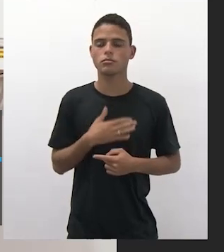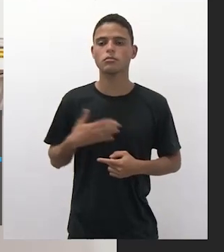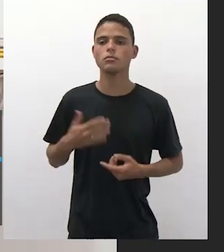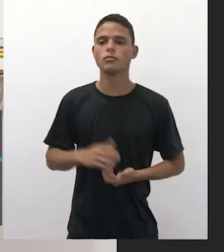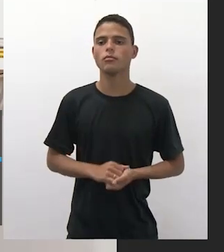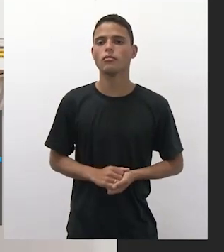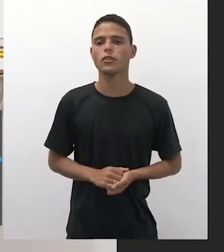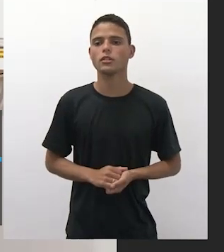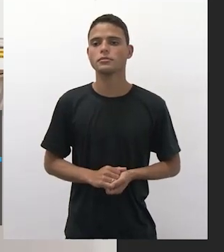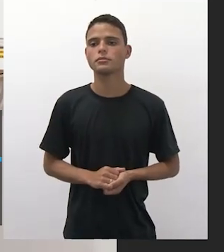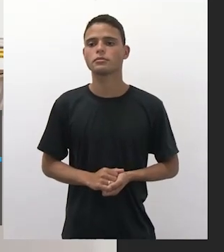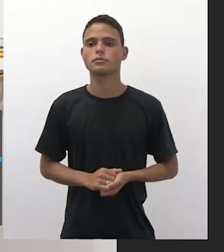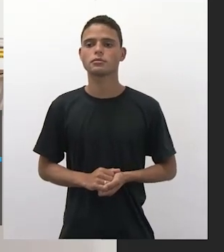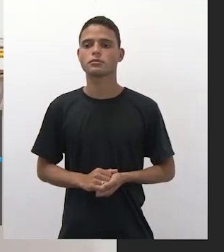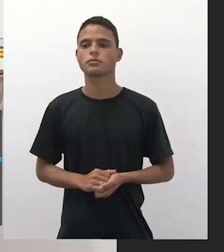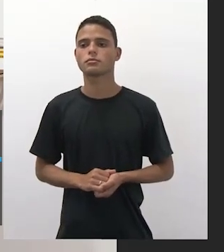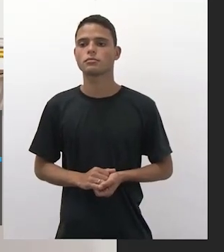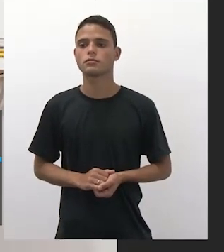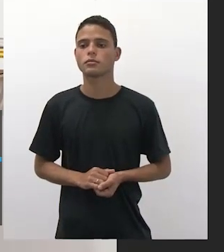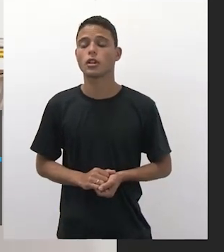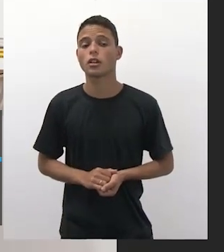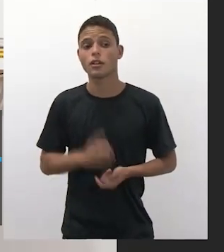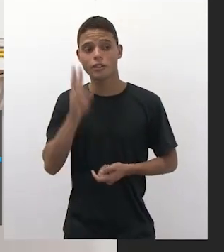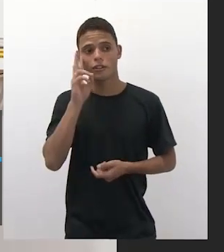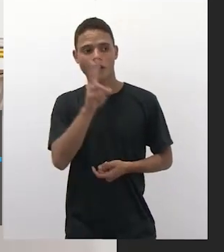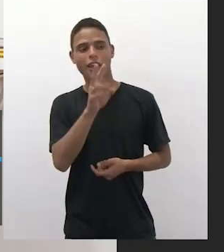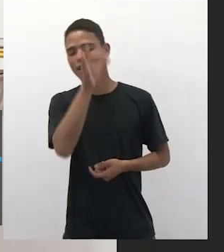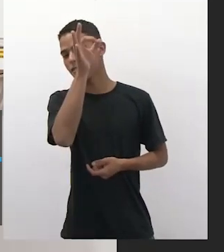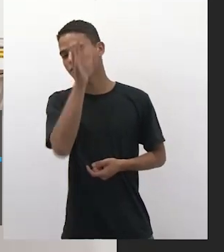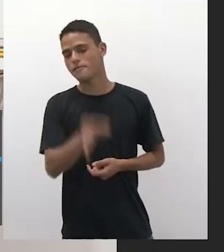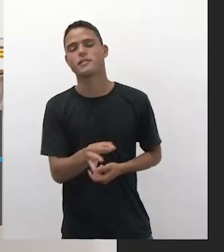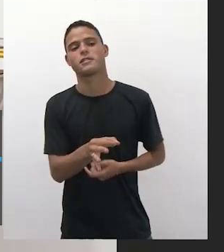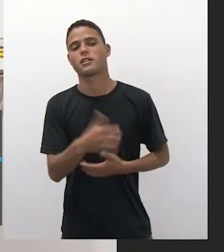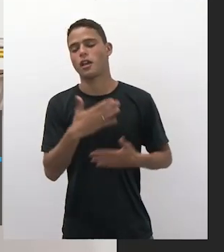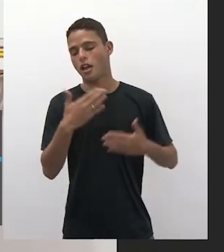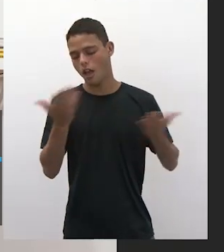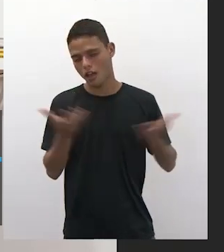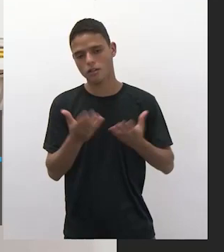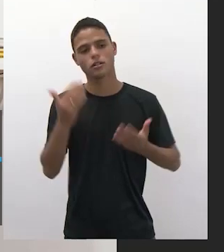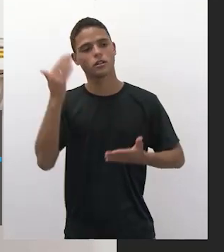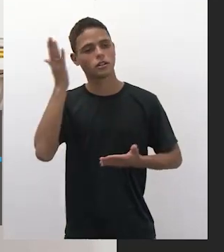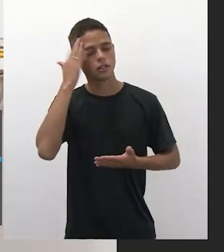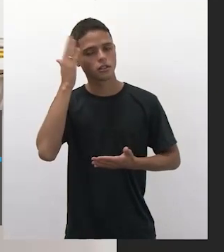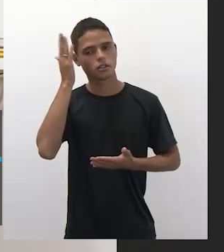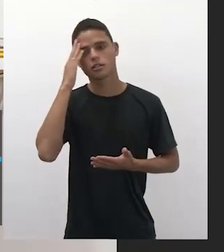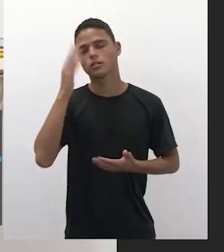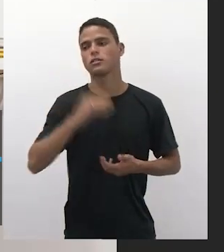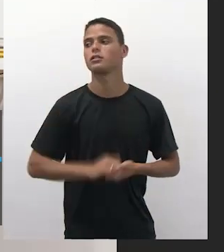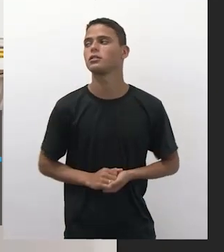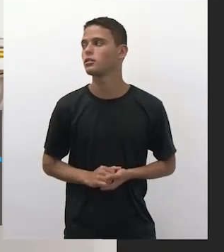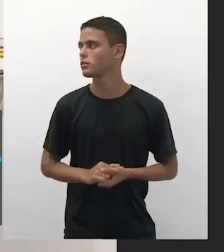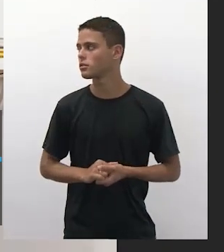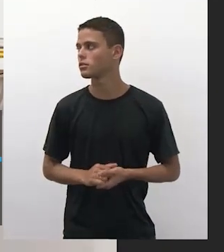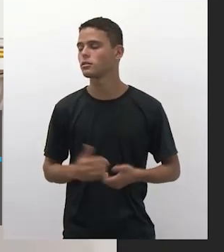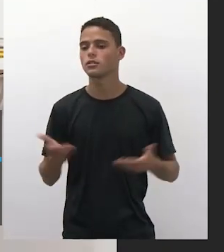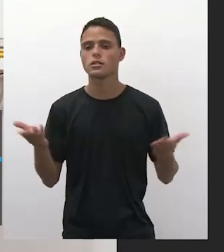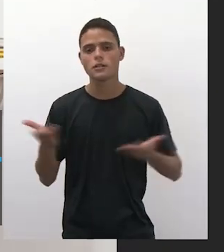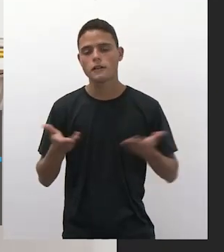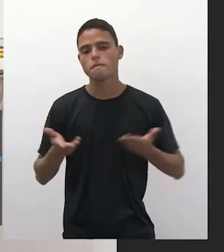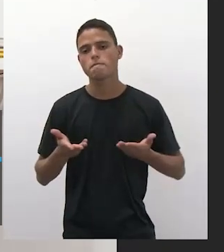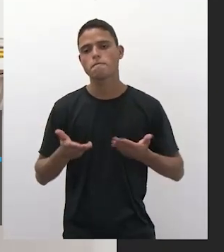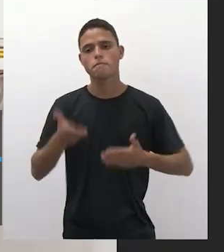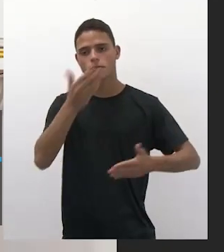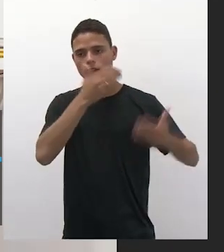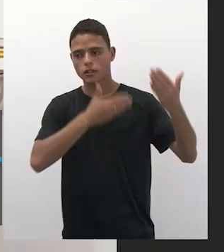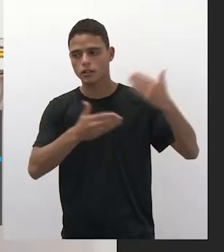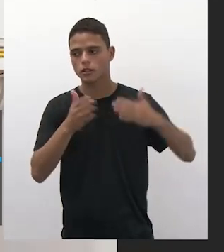aí eu via que eu acertava as palavras, eu falei assim, agora eu sei, eu só, na minha mente, né, você vê, naquela época,